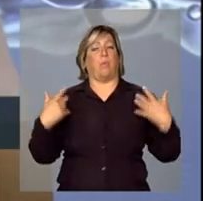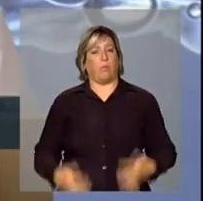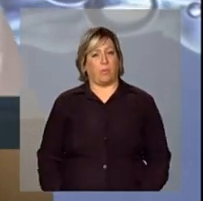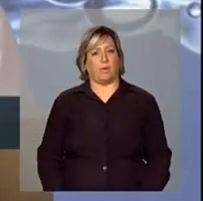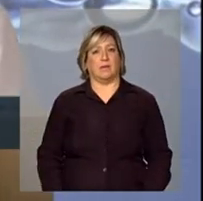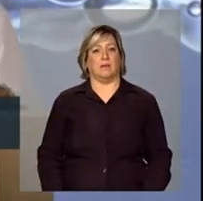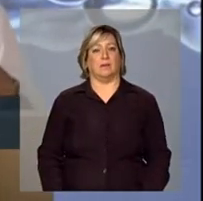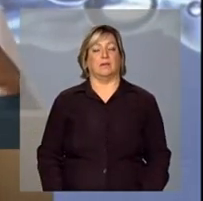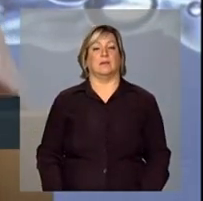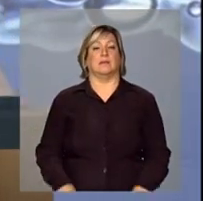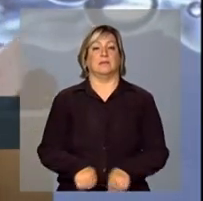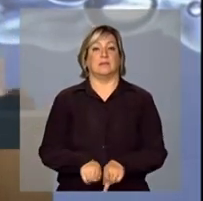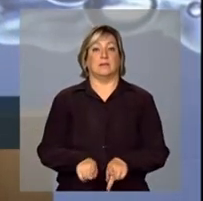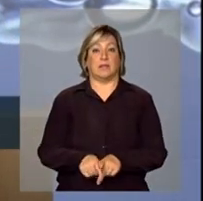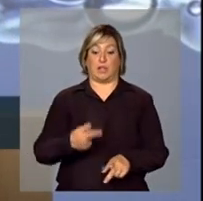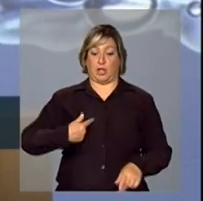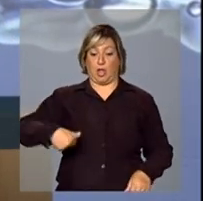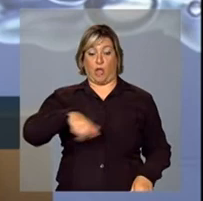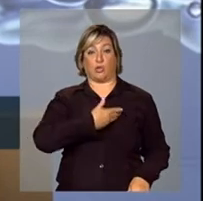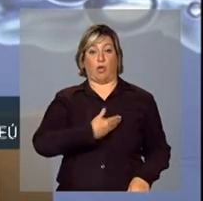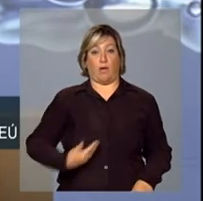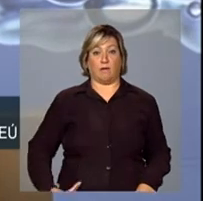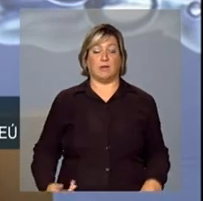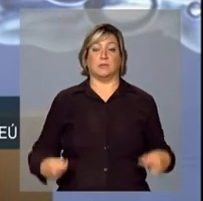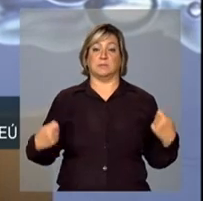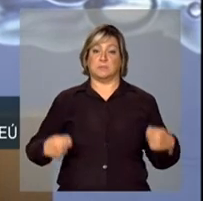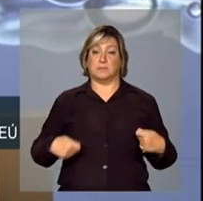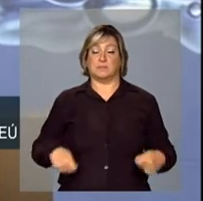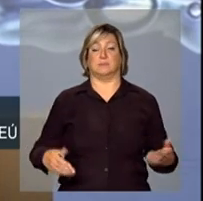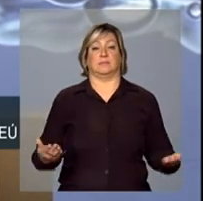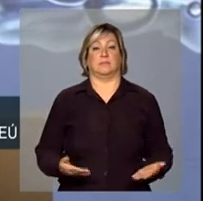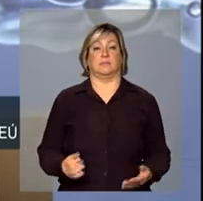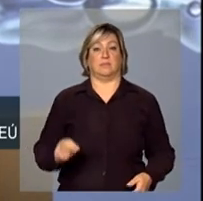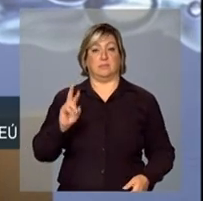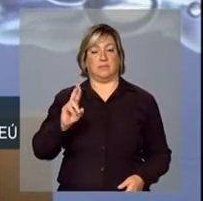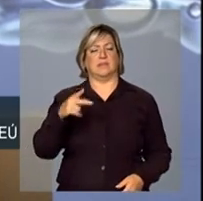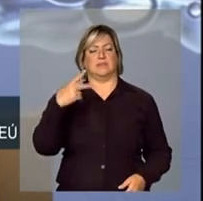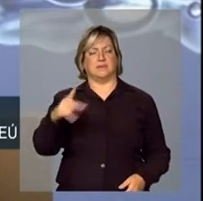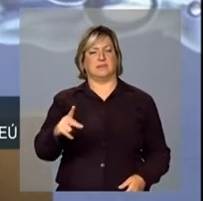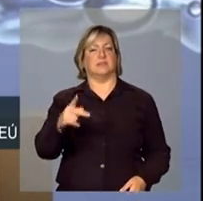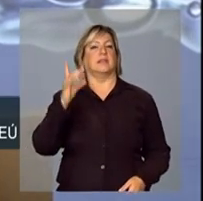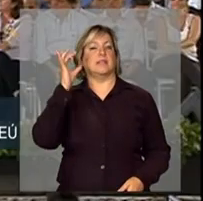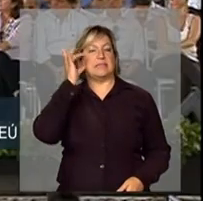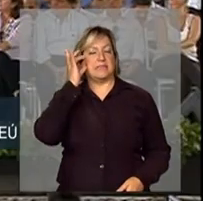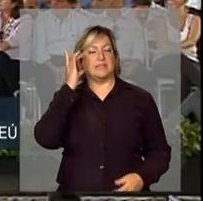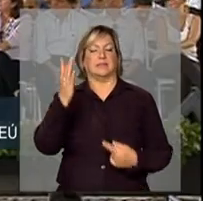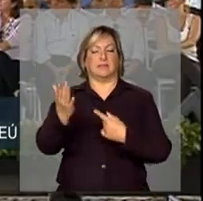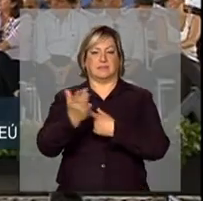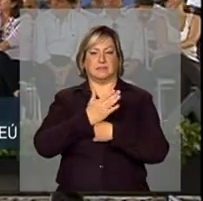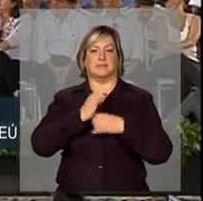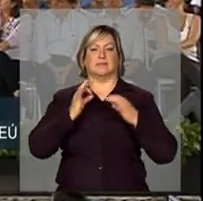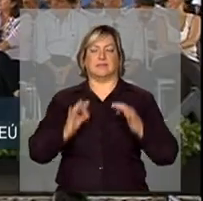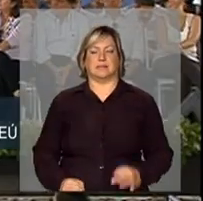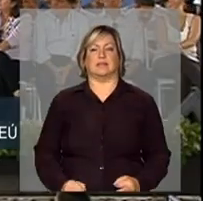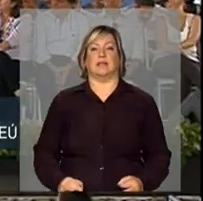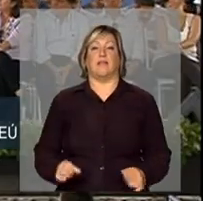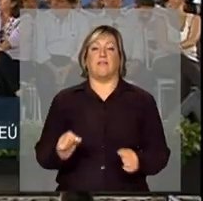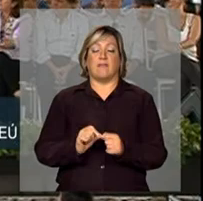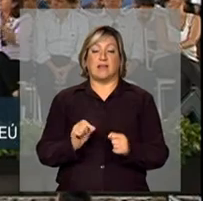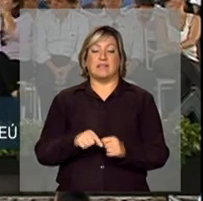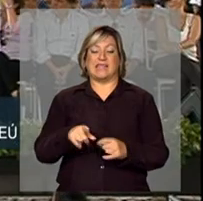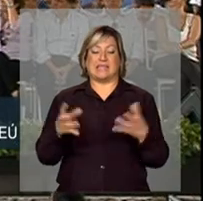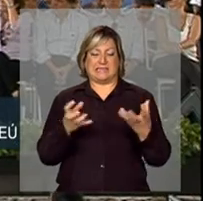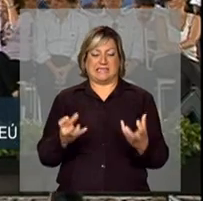E cabe aos nossos governos, e eu tenho certeza com seu apoio, construir a saída dessa